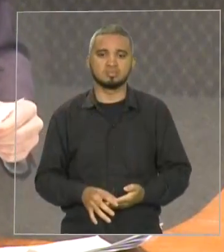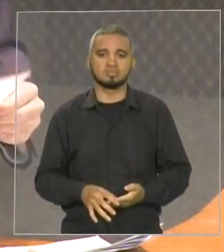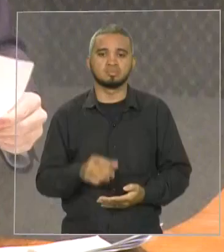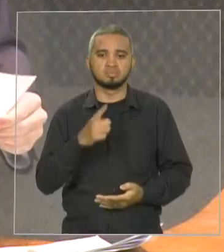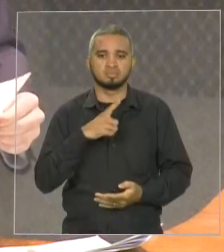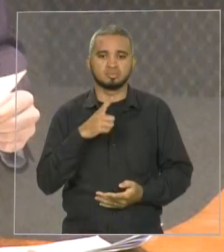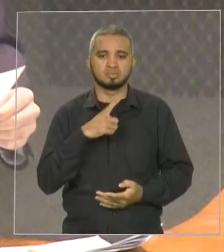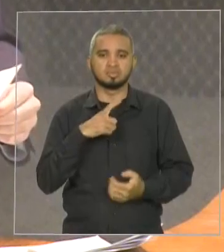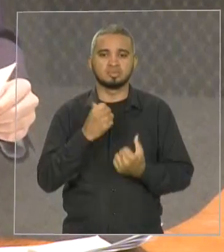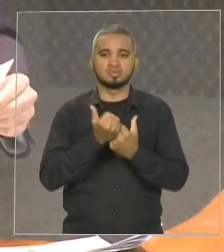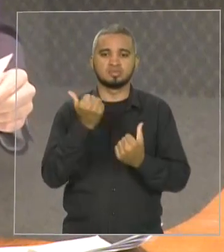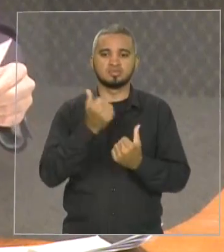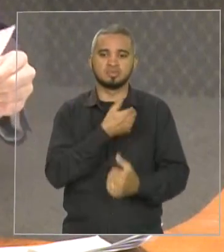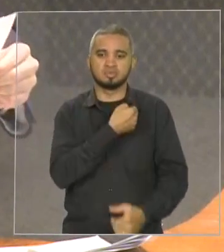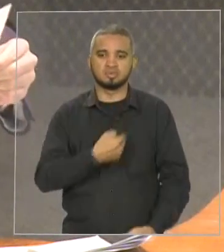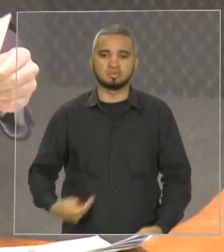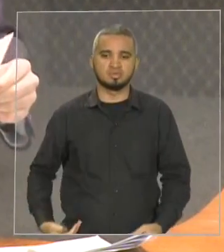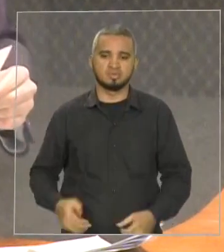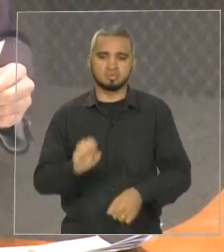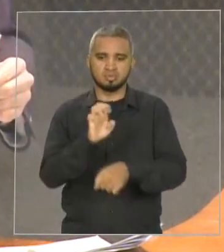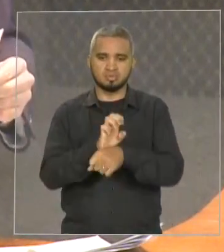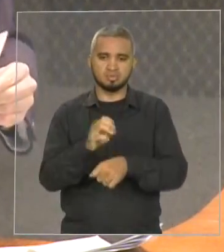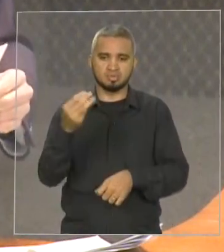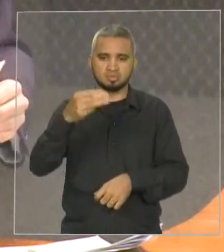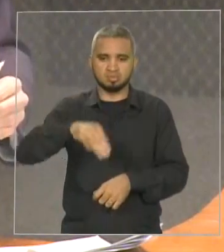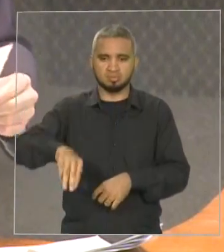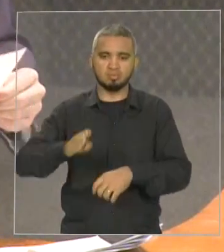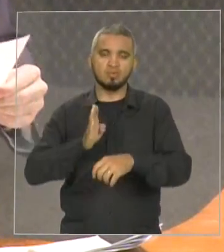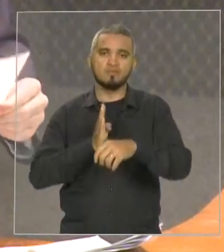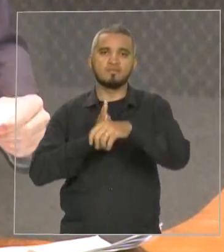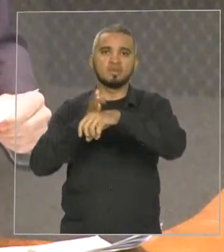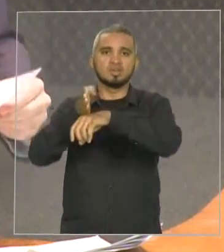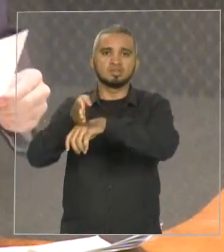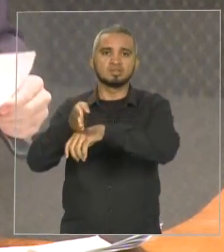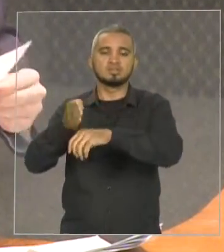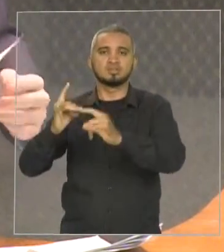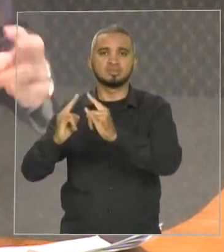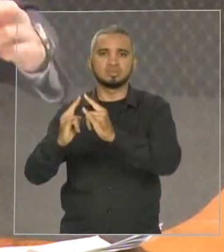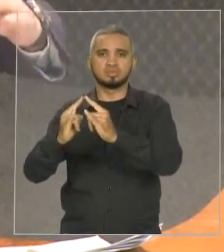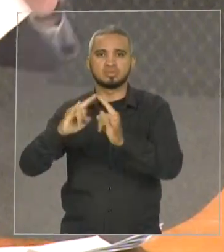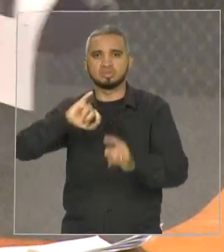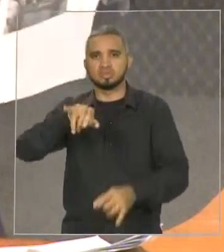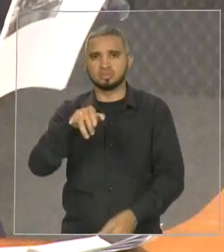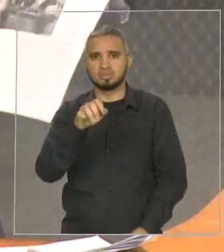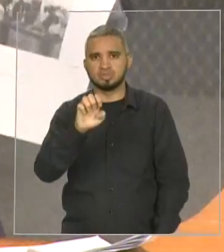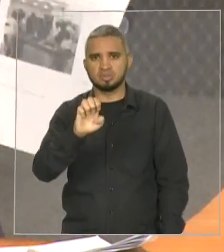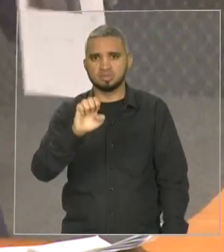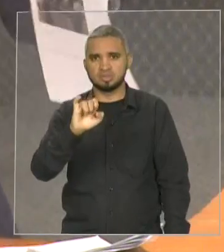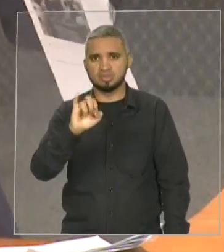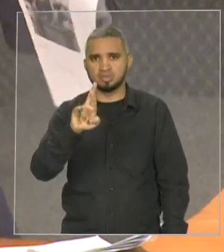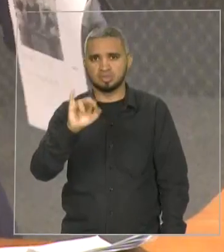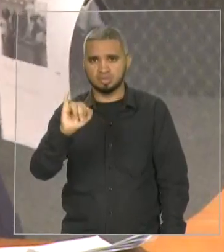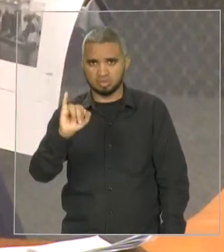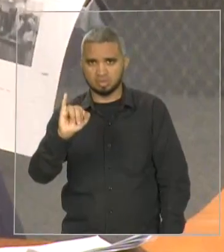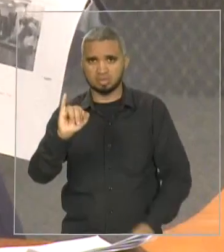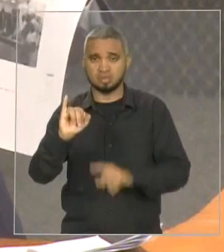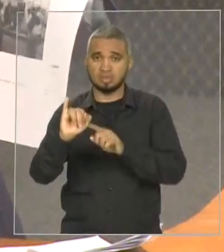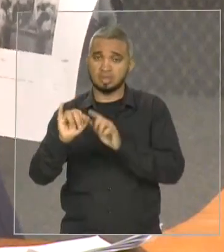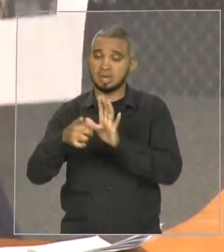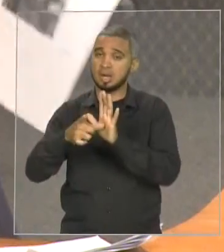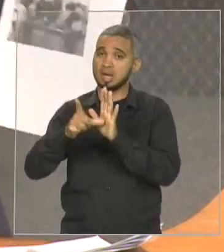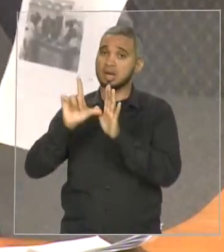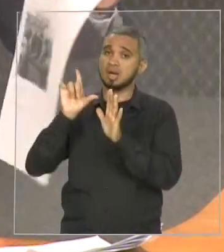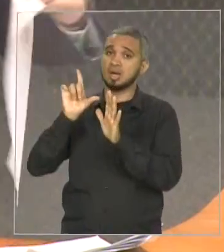vice-governador do Estado do Maranhão, visitando o Instituto Geri, antes mesmo desse instituto ganhar a